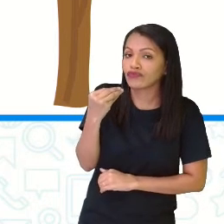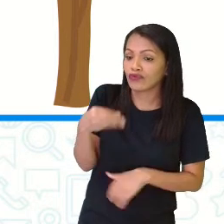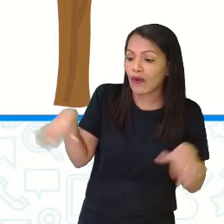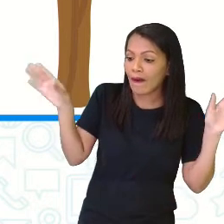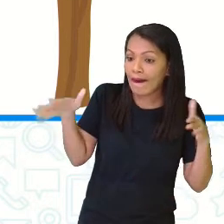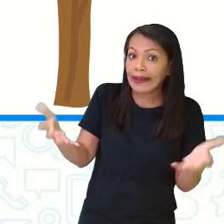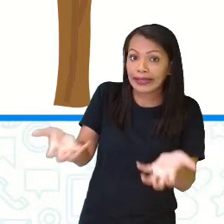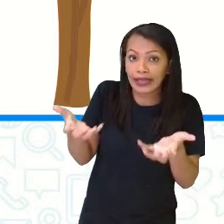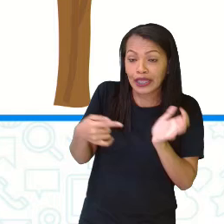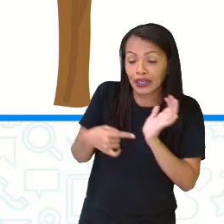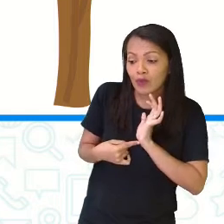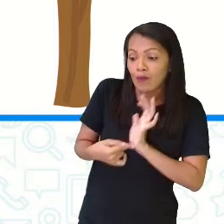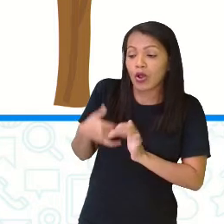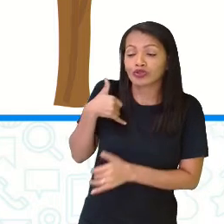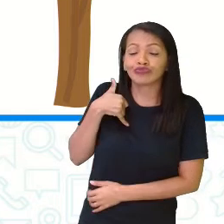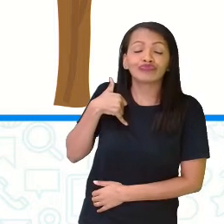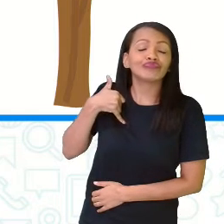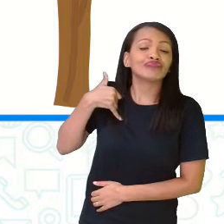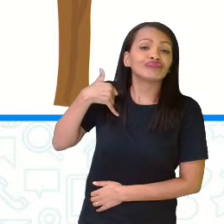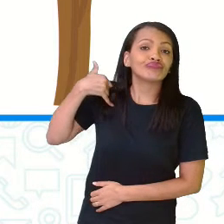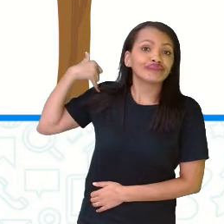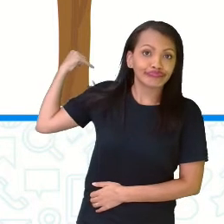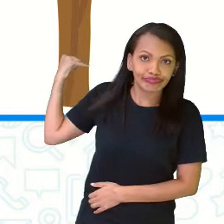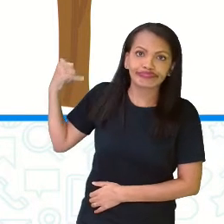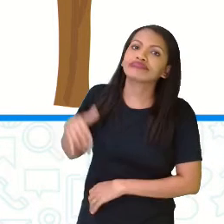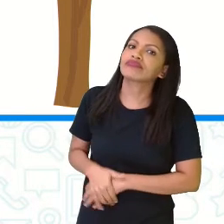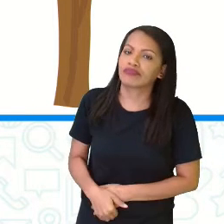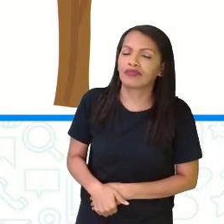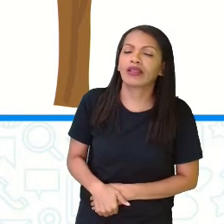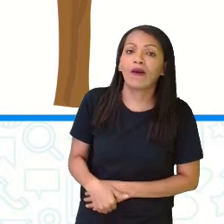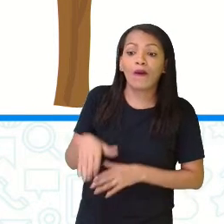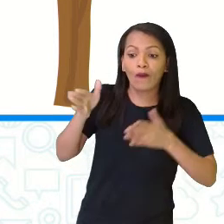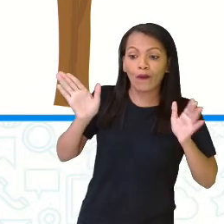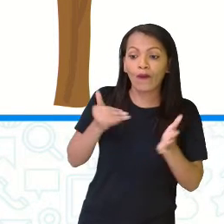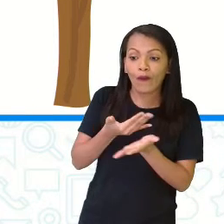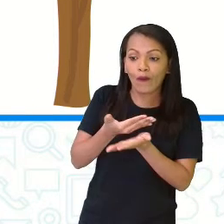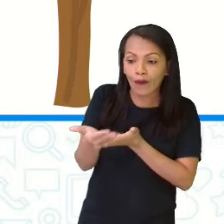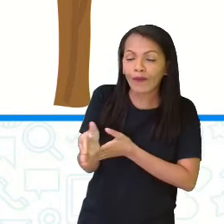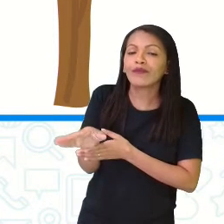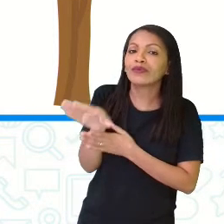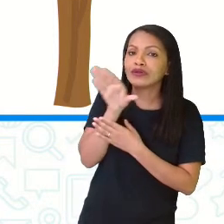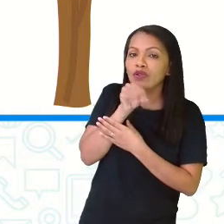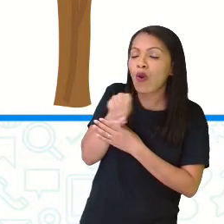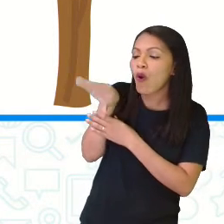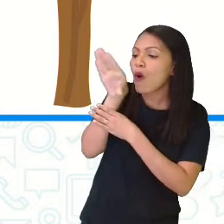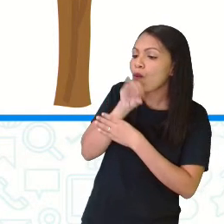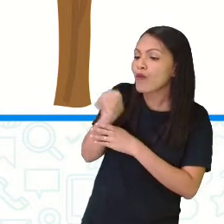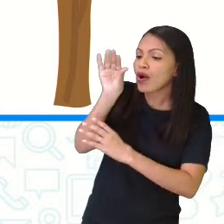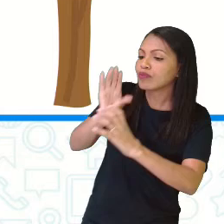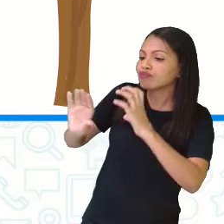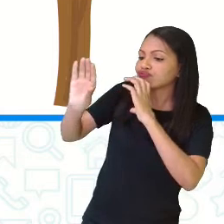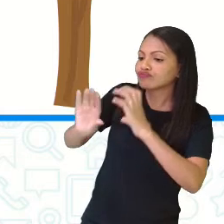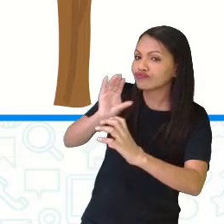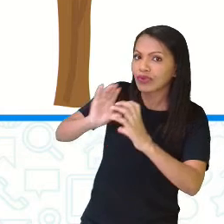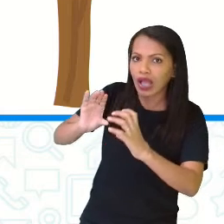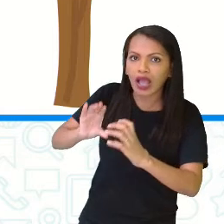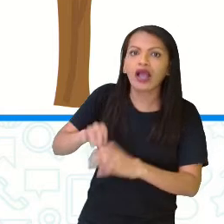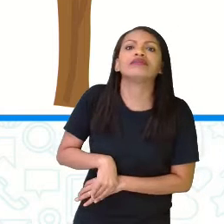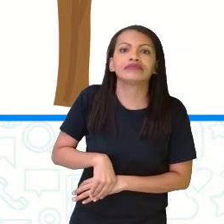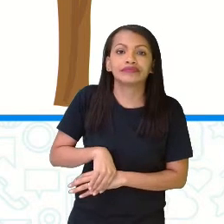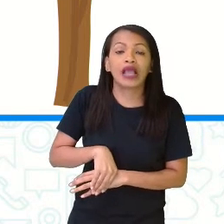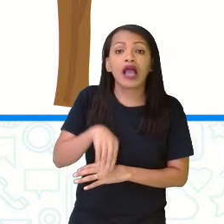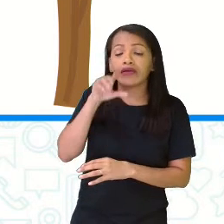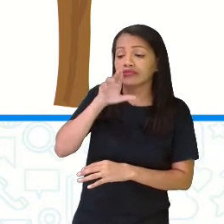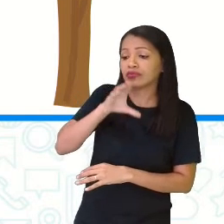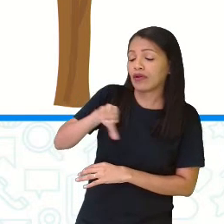tentar cantar, fazendo o queijo cair. A raposa abocanhou o petisco e saiu correndo, ficando o